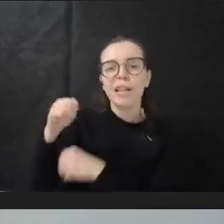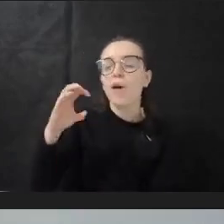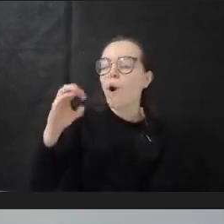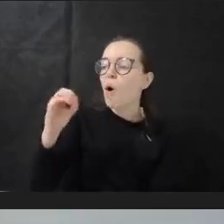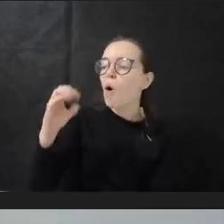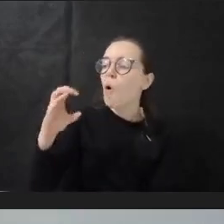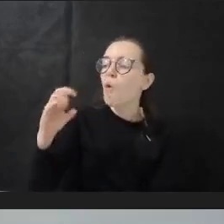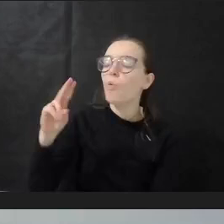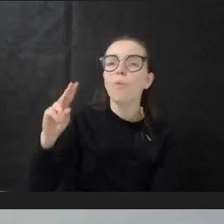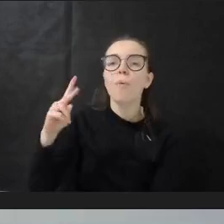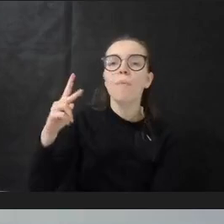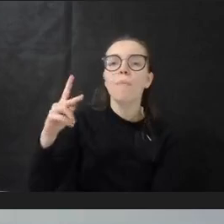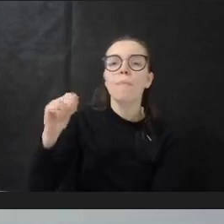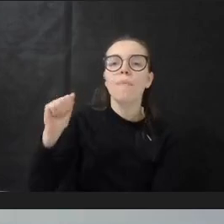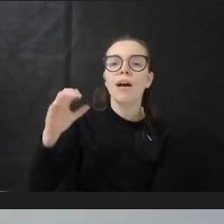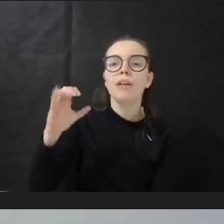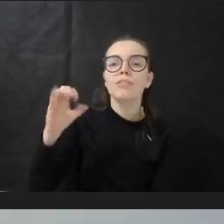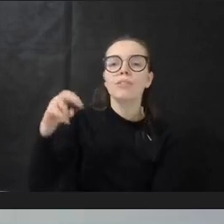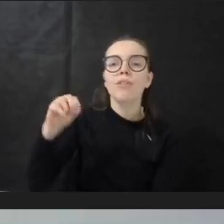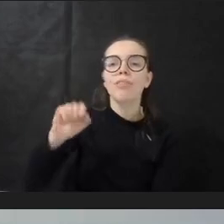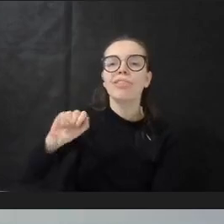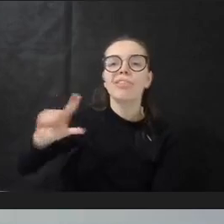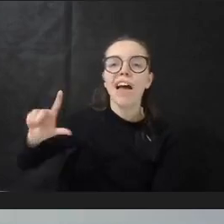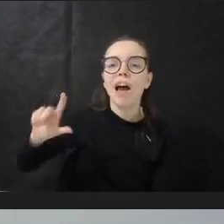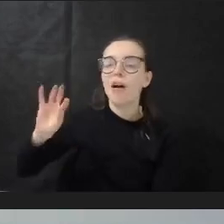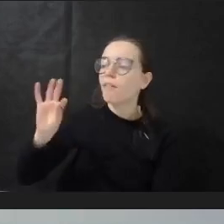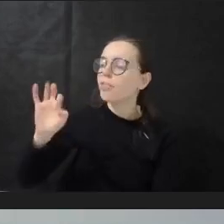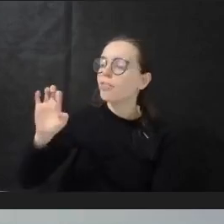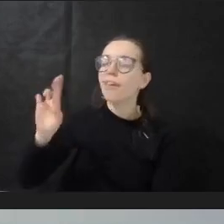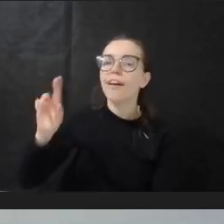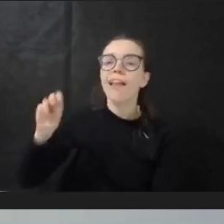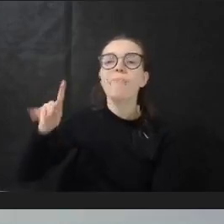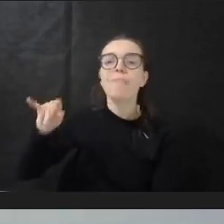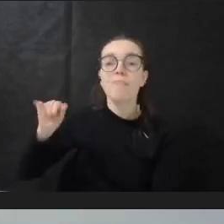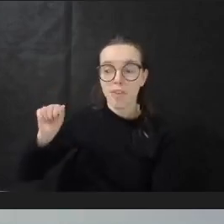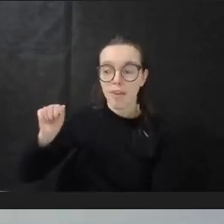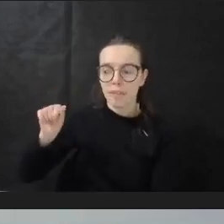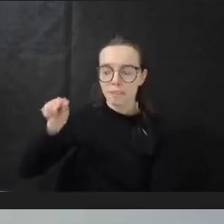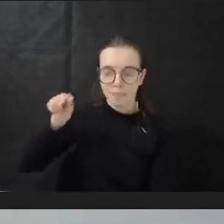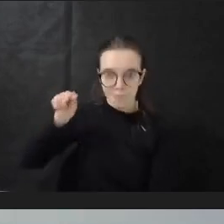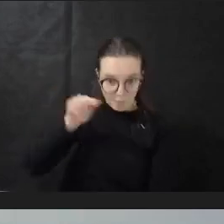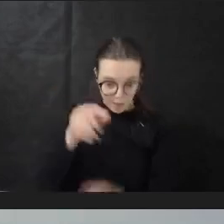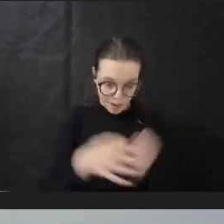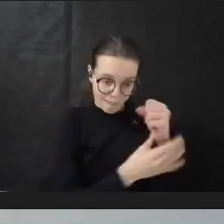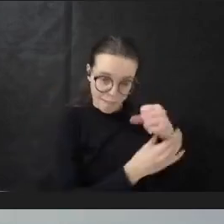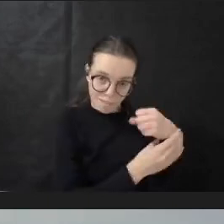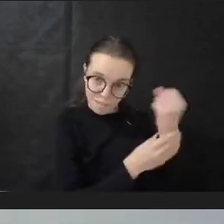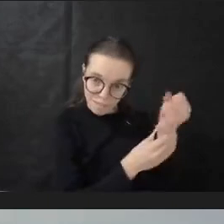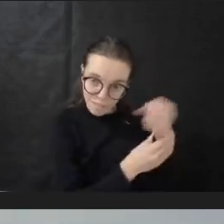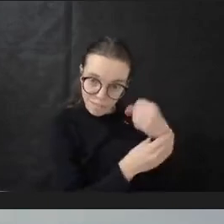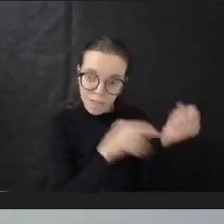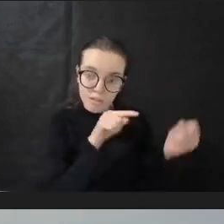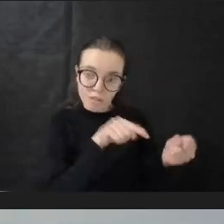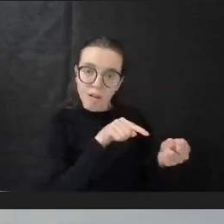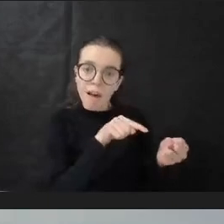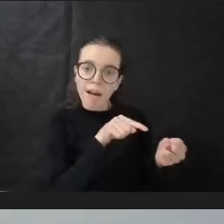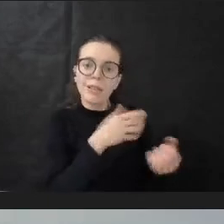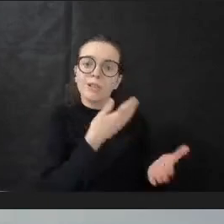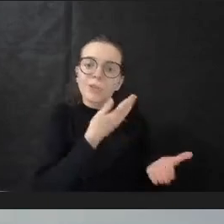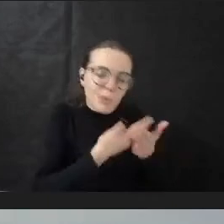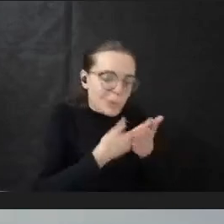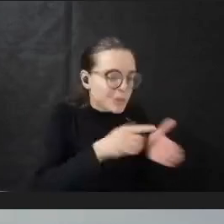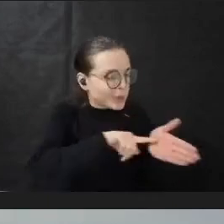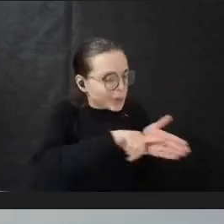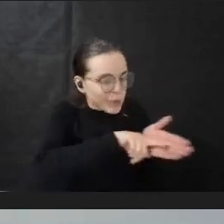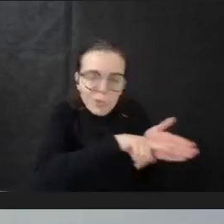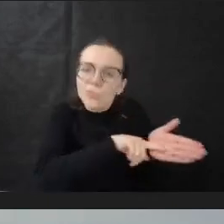que, de maneira geral, ela estuda e previne os distúrbios do movimento, né, relacionados ao movimento